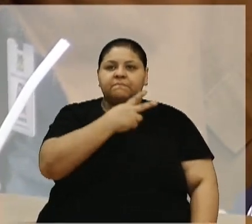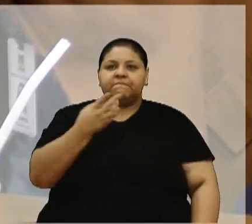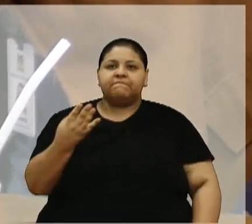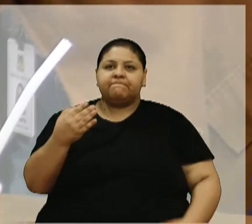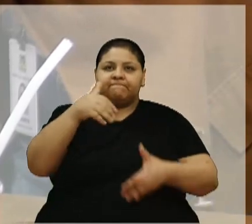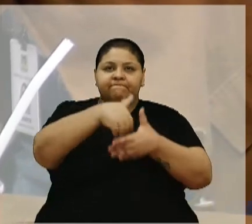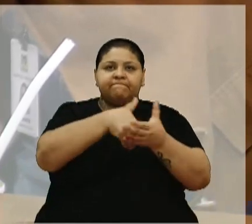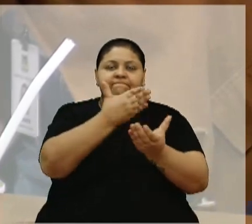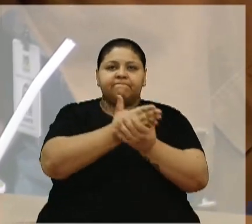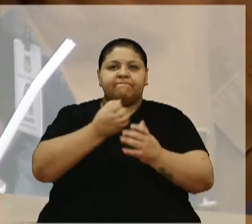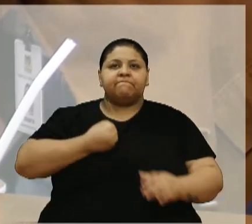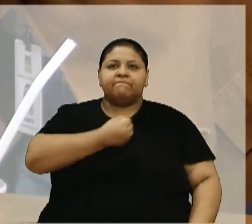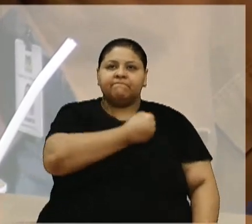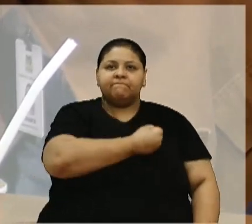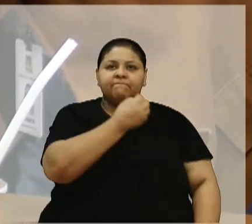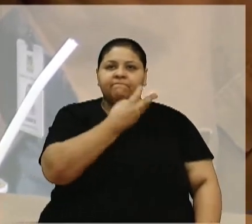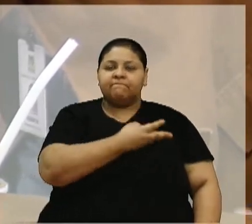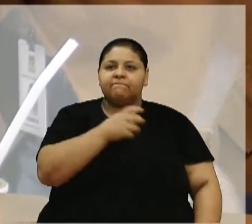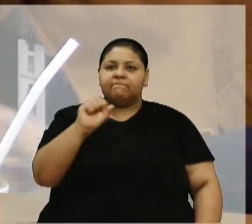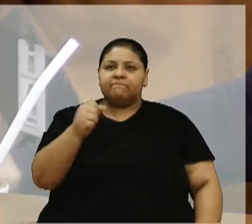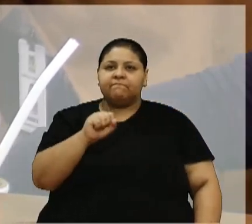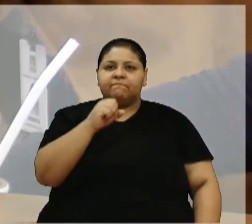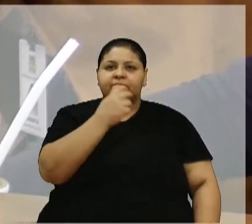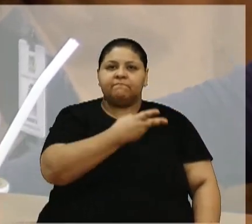25/2024, contido no processo número